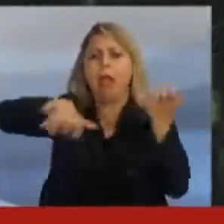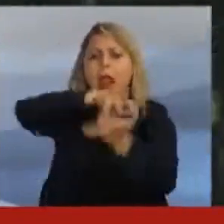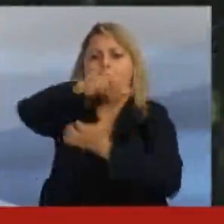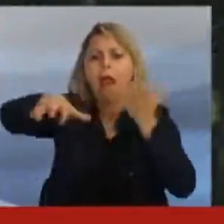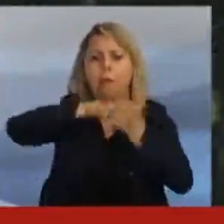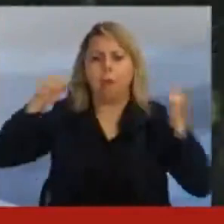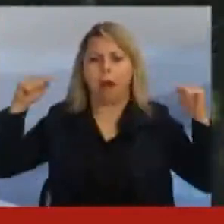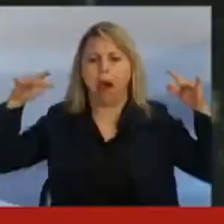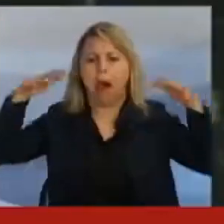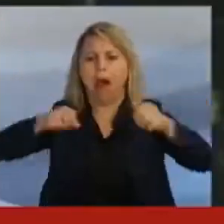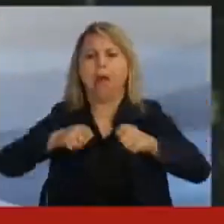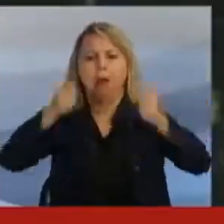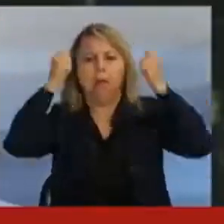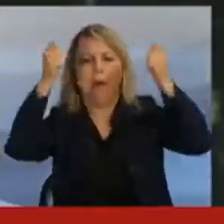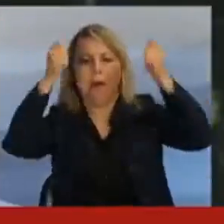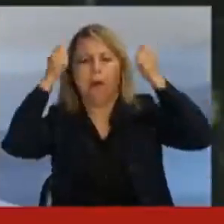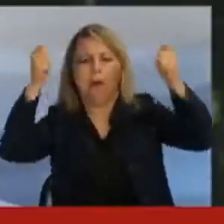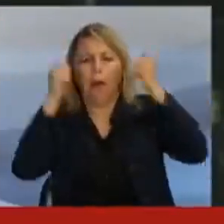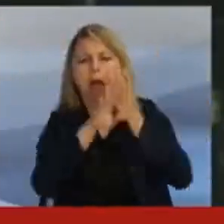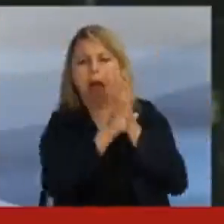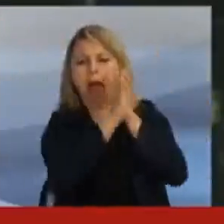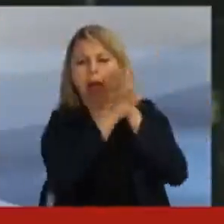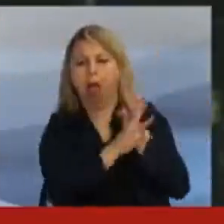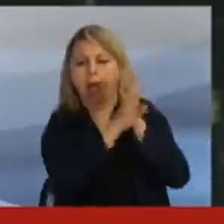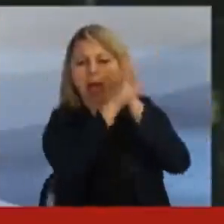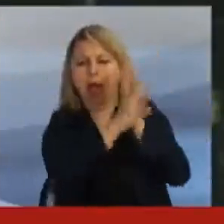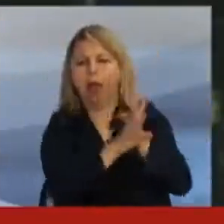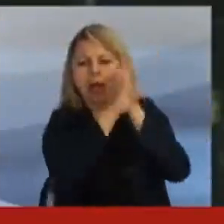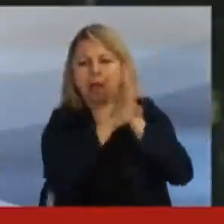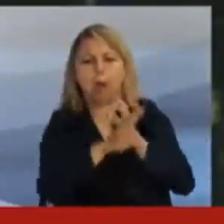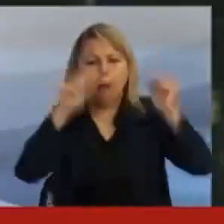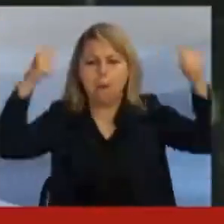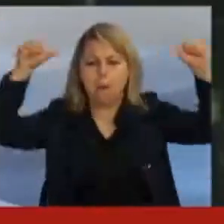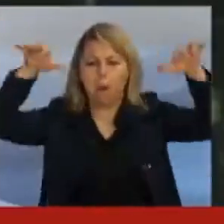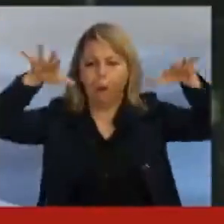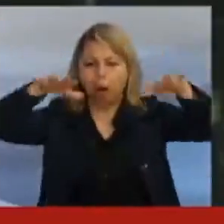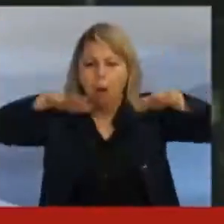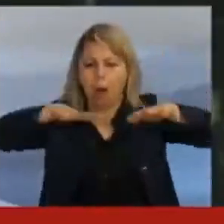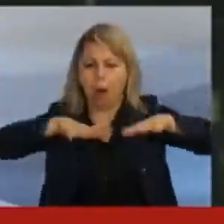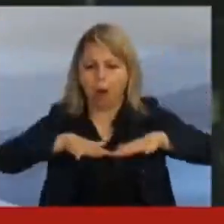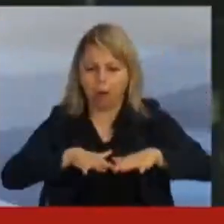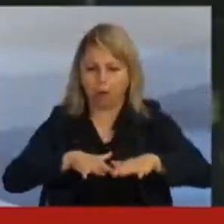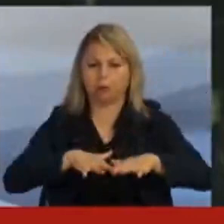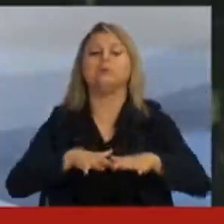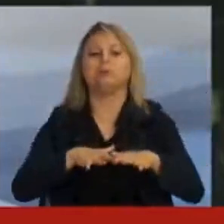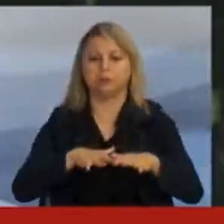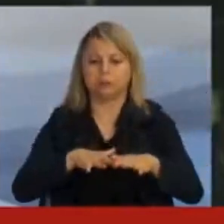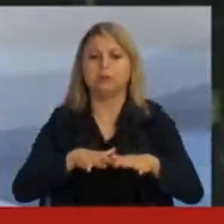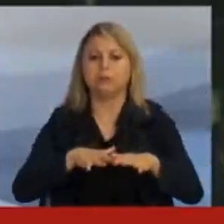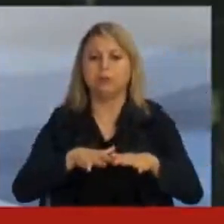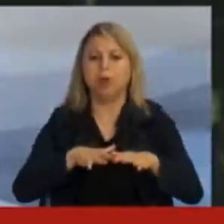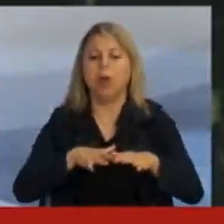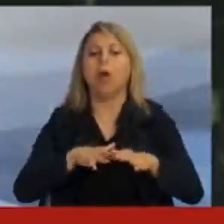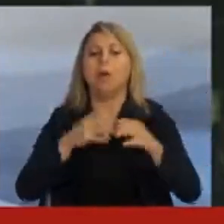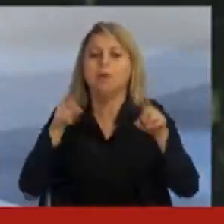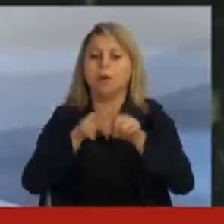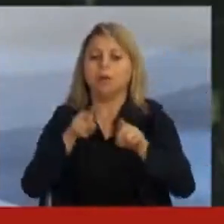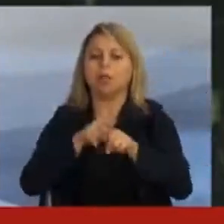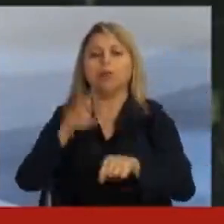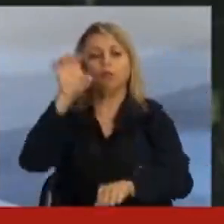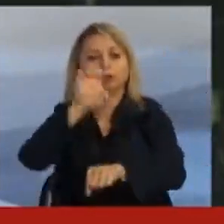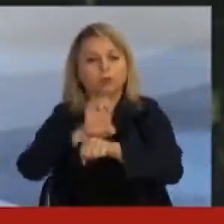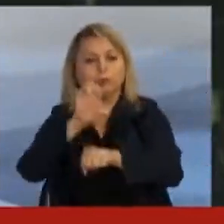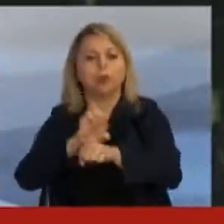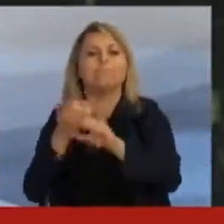que protestavam contra um calote inédito provocado pelo executivo Estadual